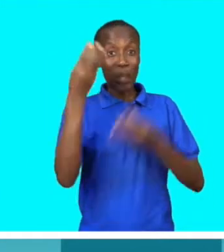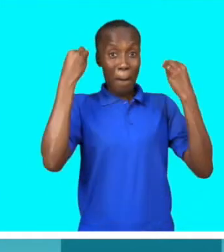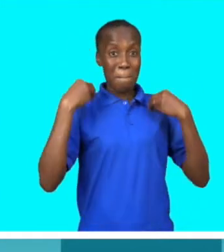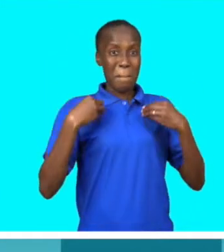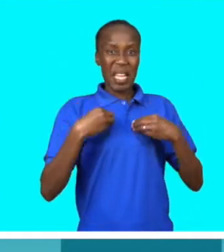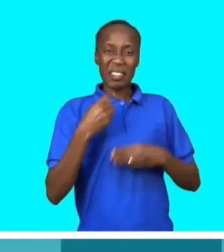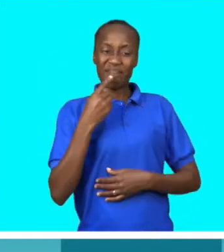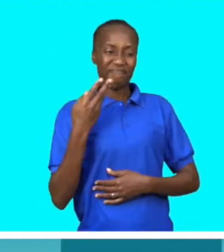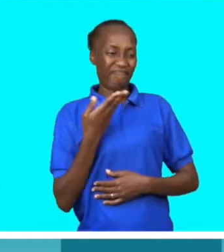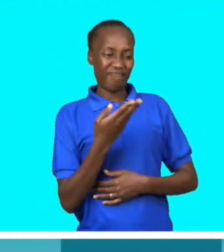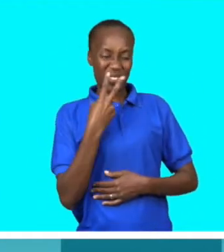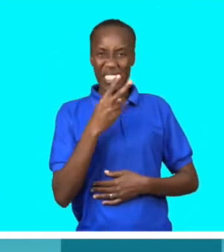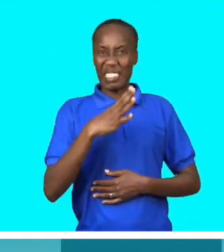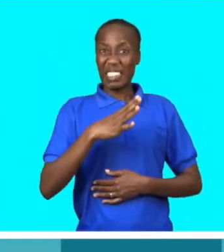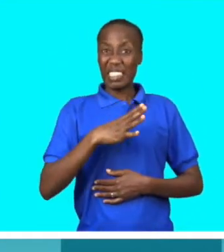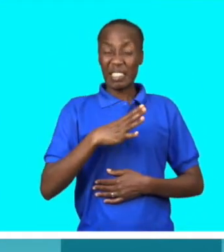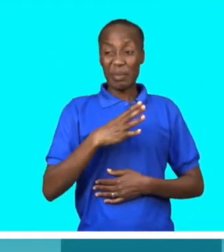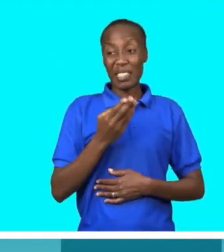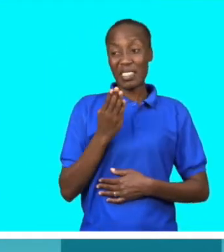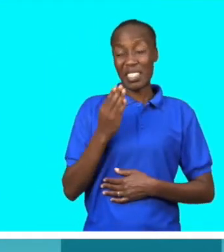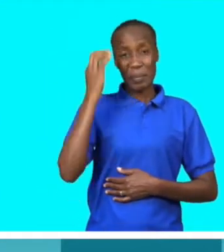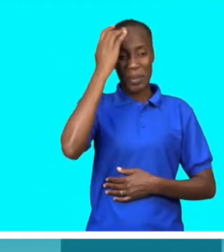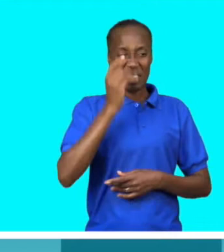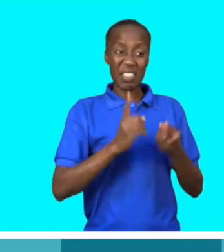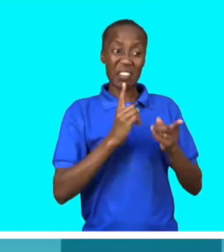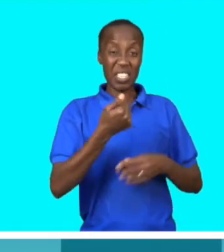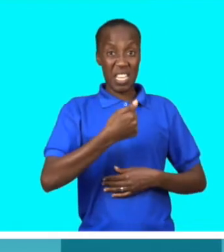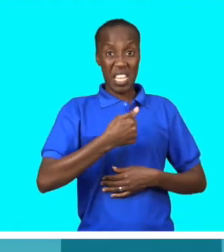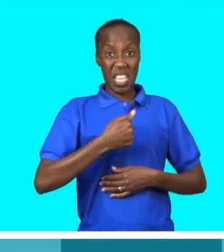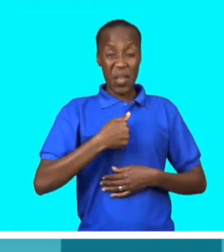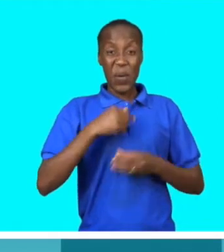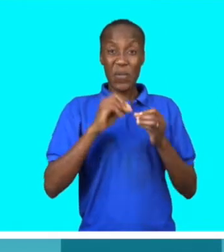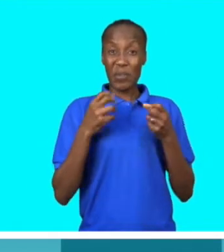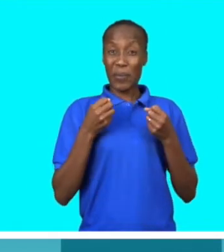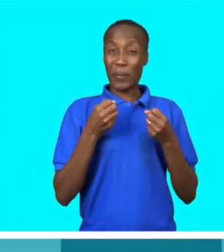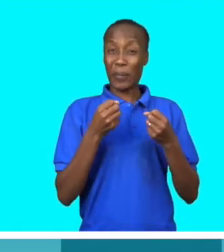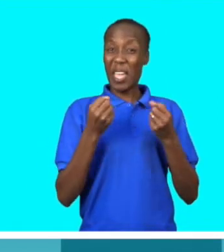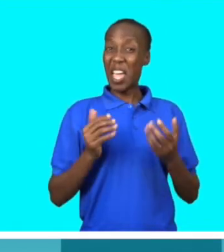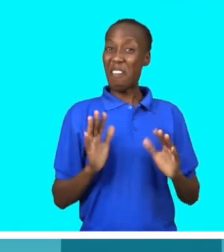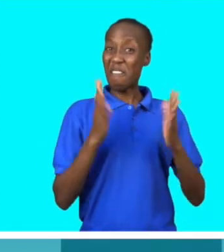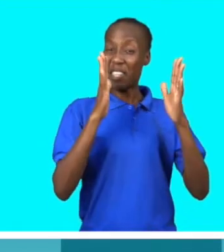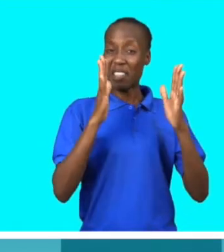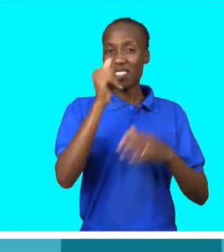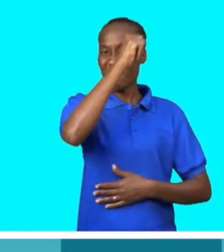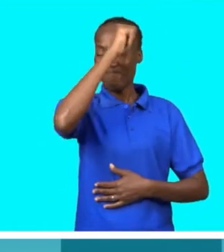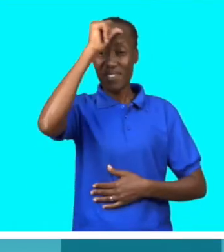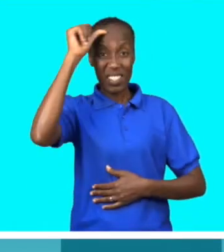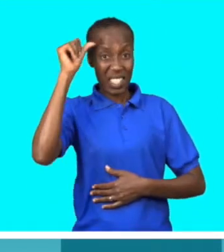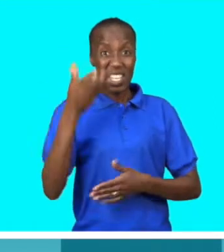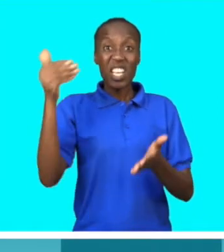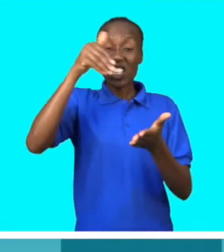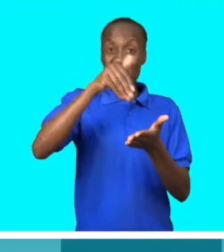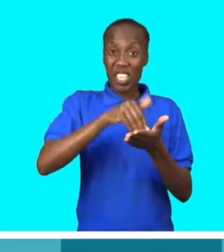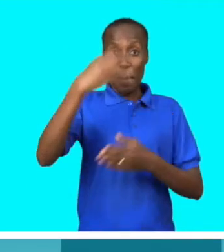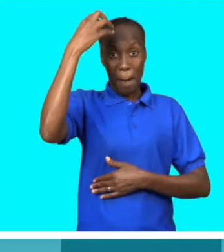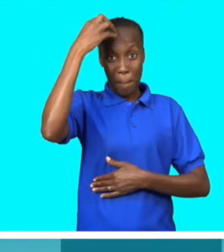tinha uma outra chance, mas ele achou que no meio do caminho eu não haveria de sobreviver. Mas cheguei a Maputo em vida. Tive o